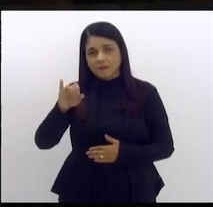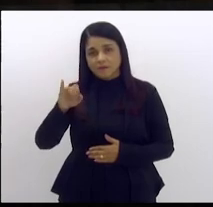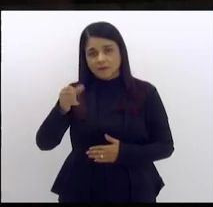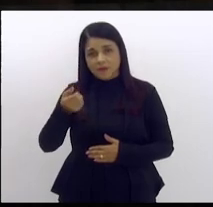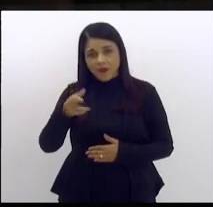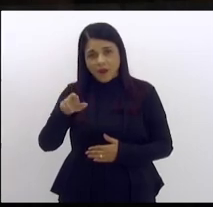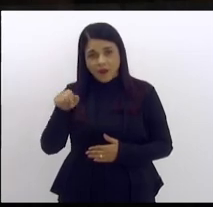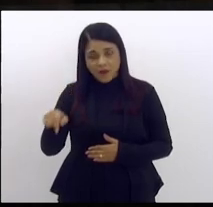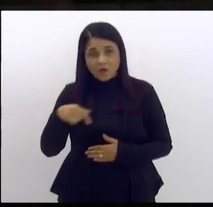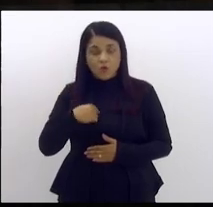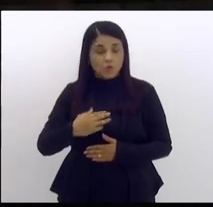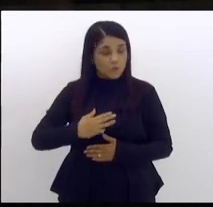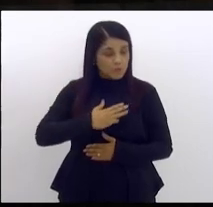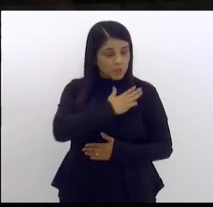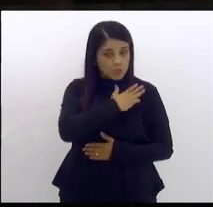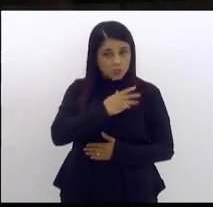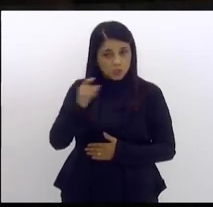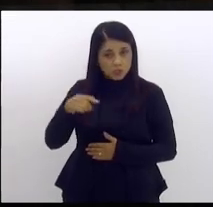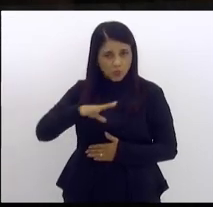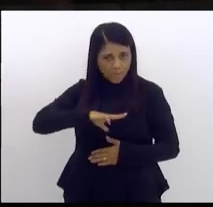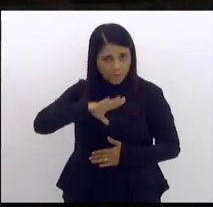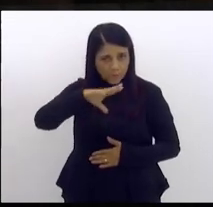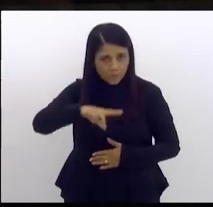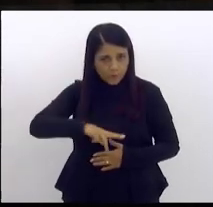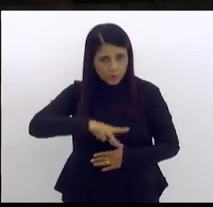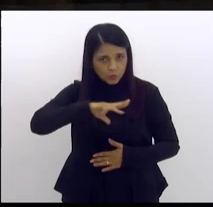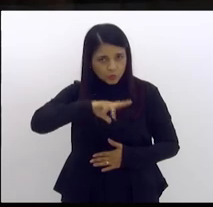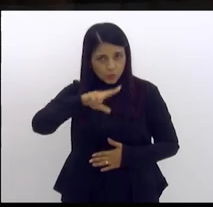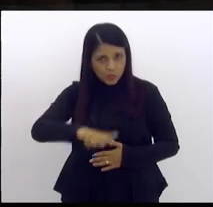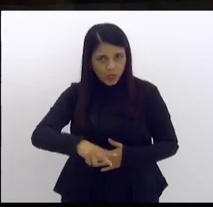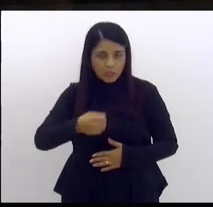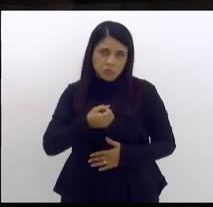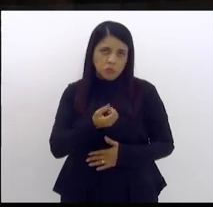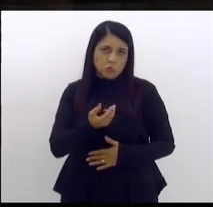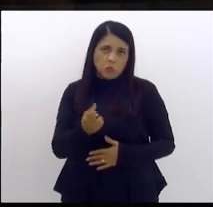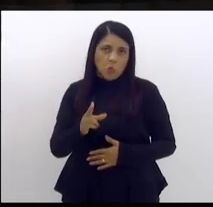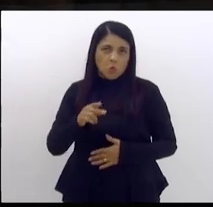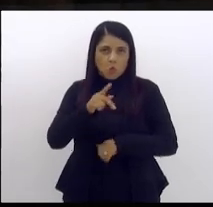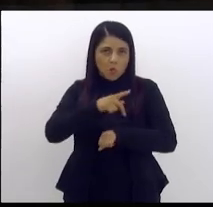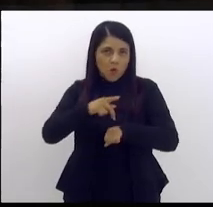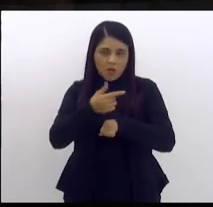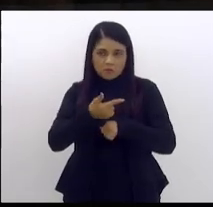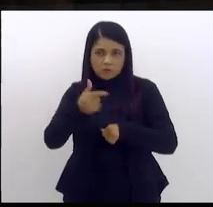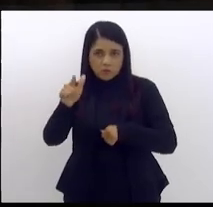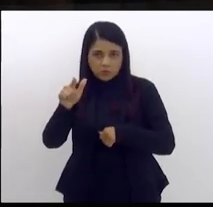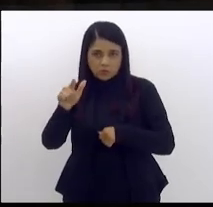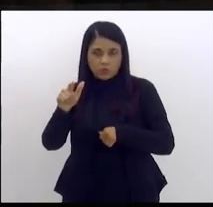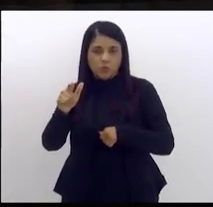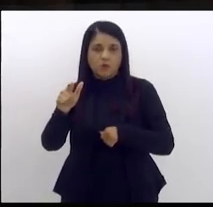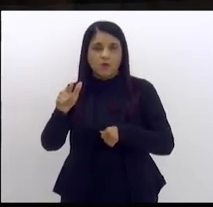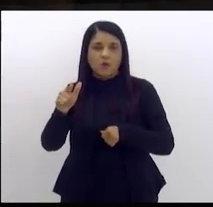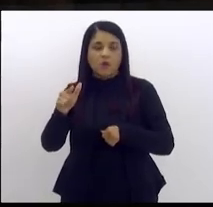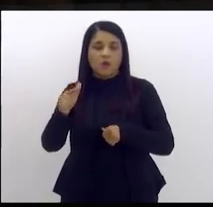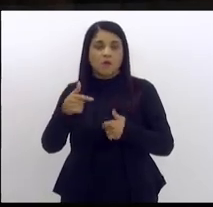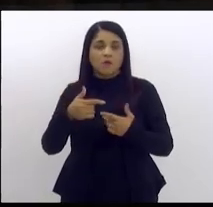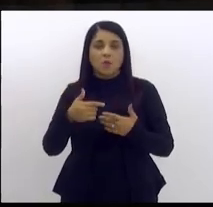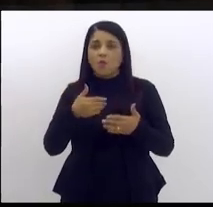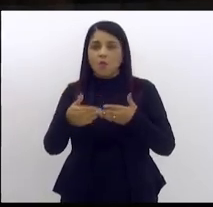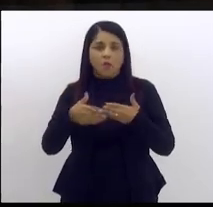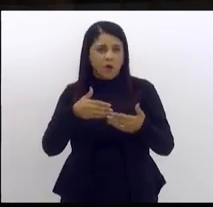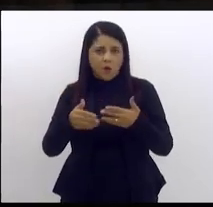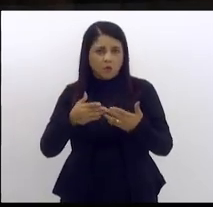ministro português ou Ministro belga ou Ministro dinamarquês norueguês finlandês sueco não